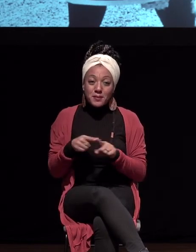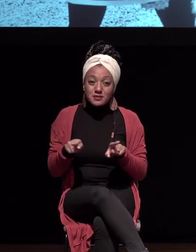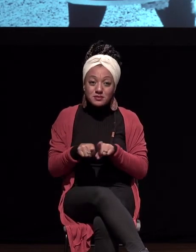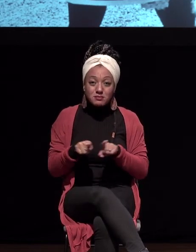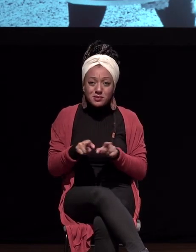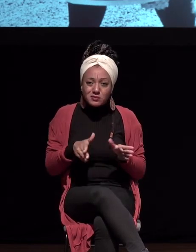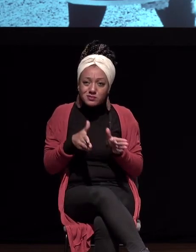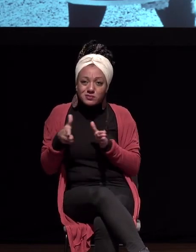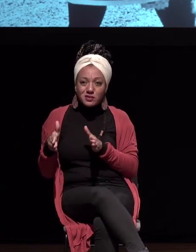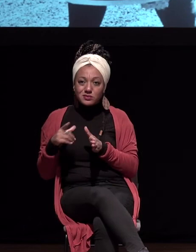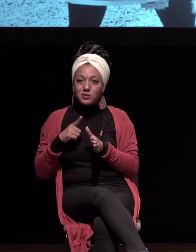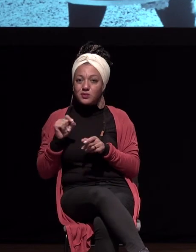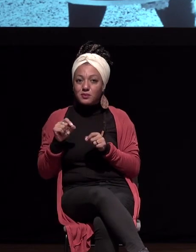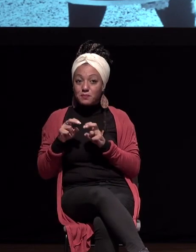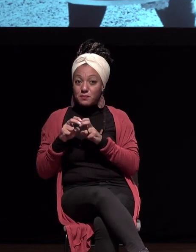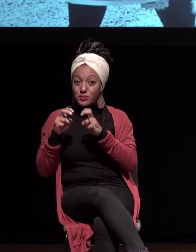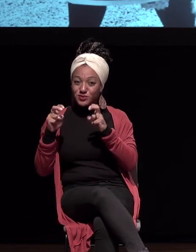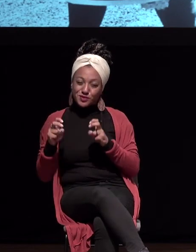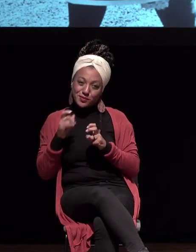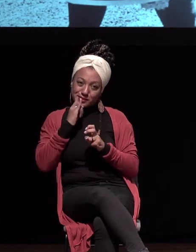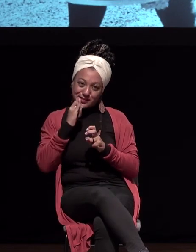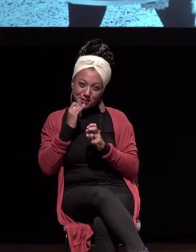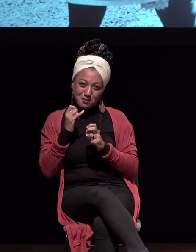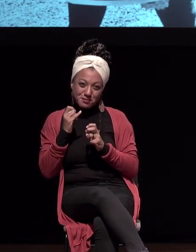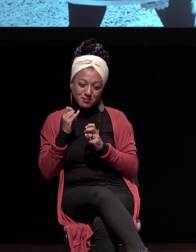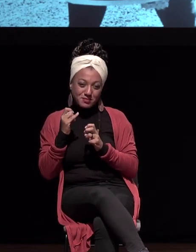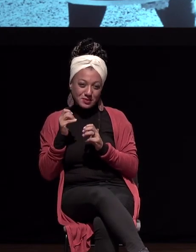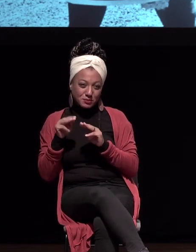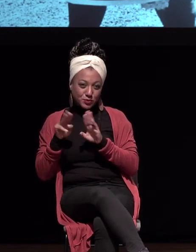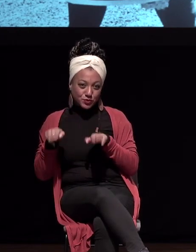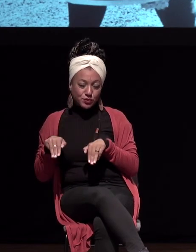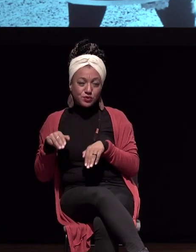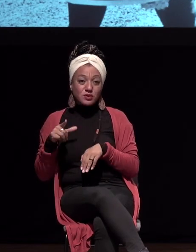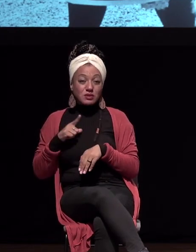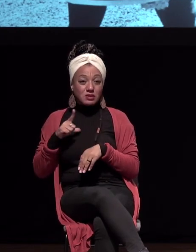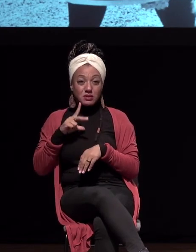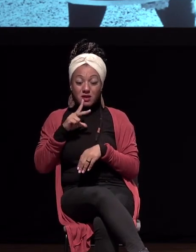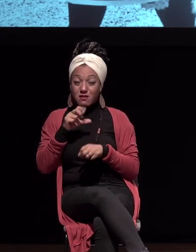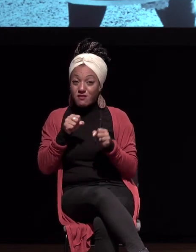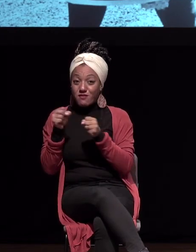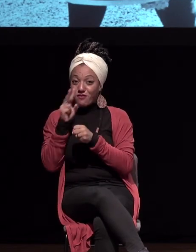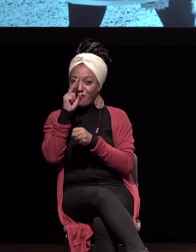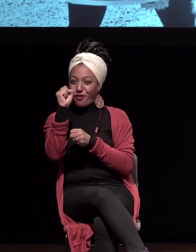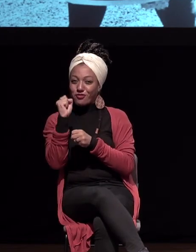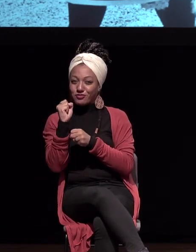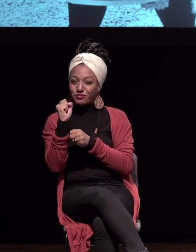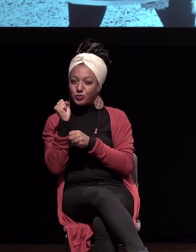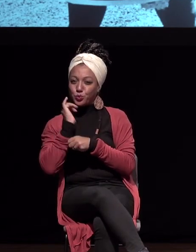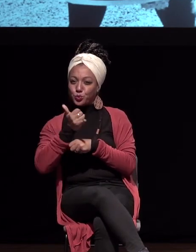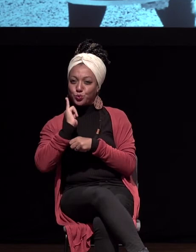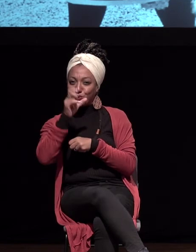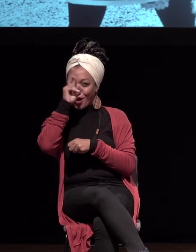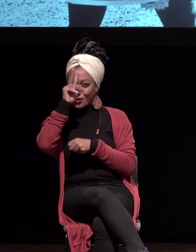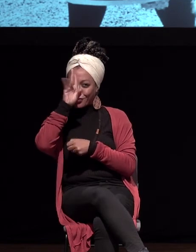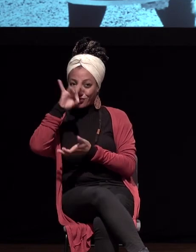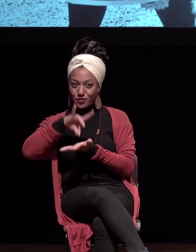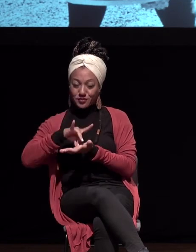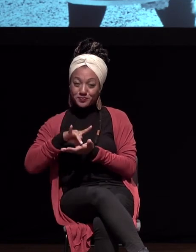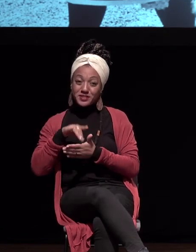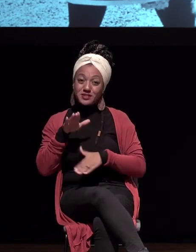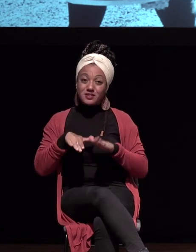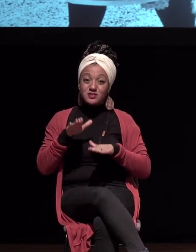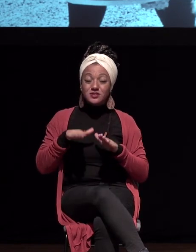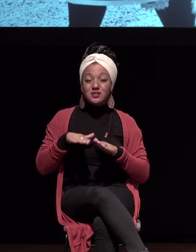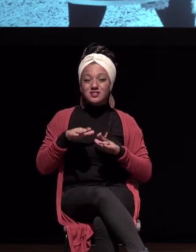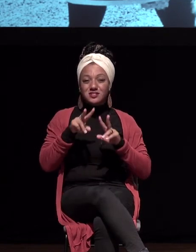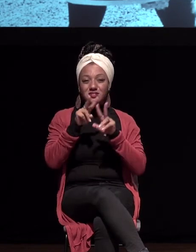que é esses museus, como o MASP, essas ferramentas têm muito poder para escrever história, né? E essas experiências de educação, às